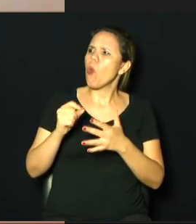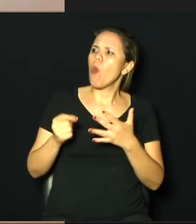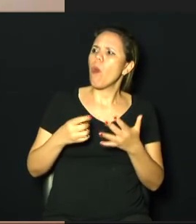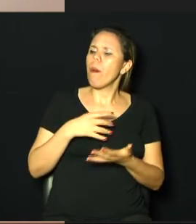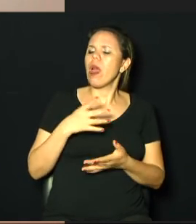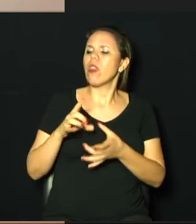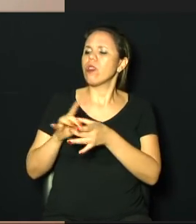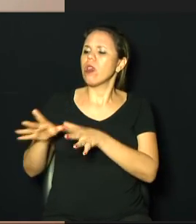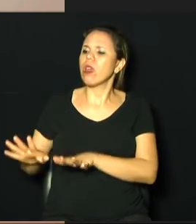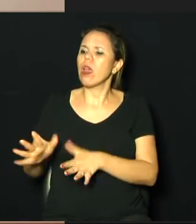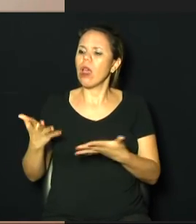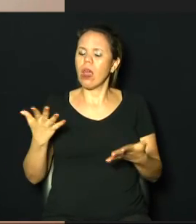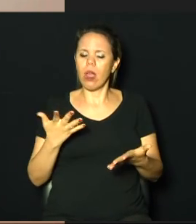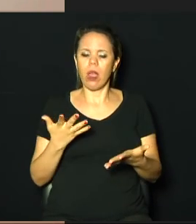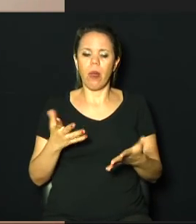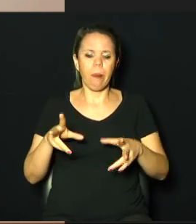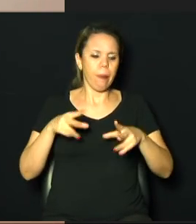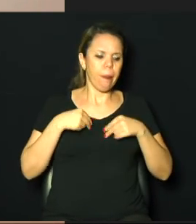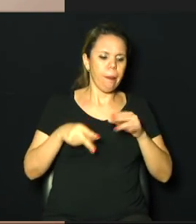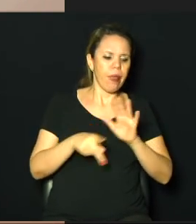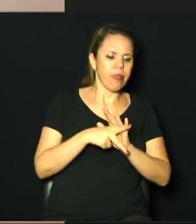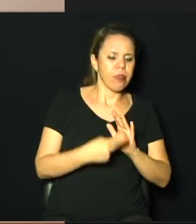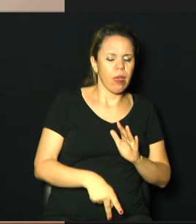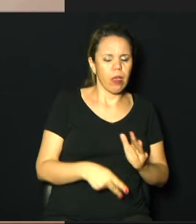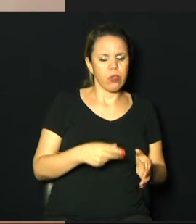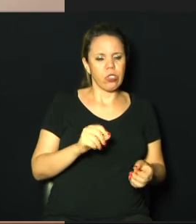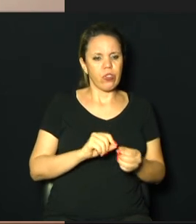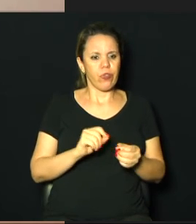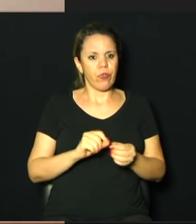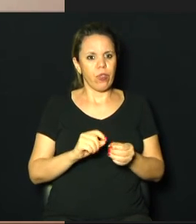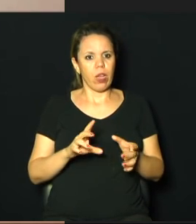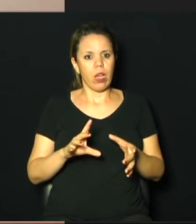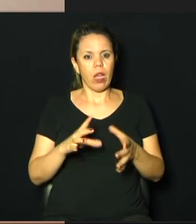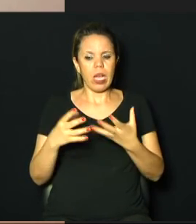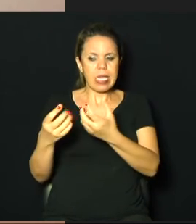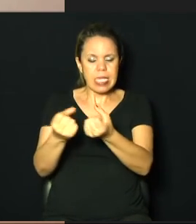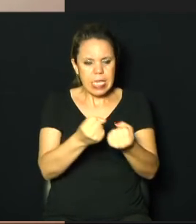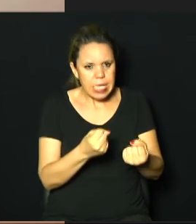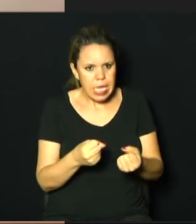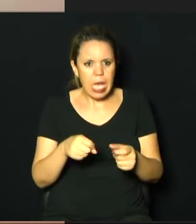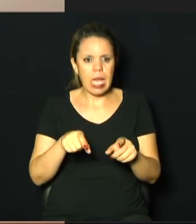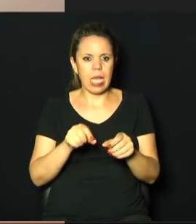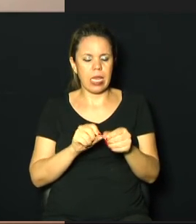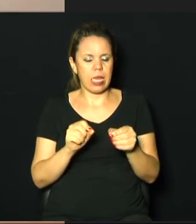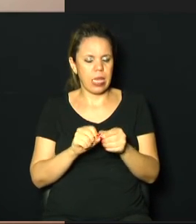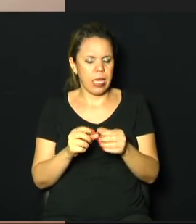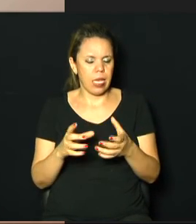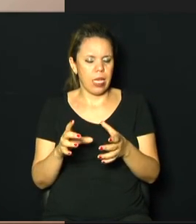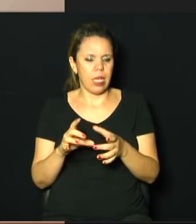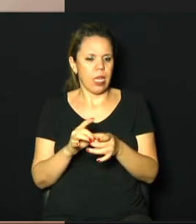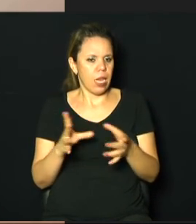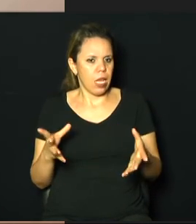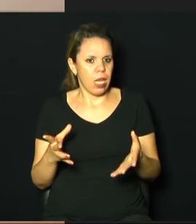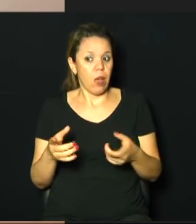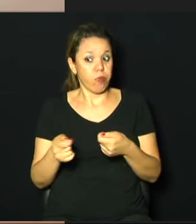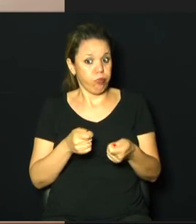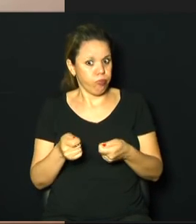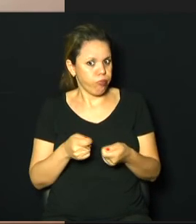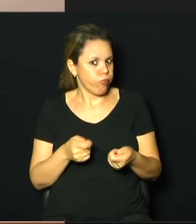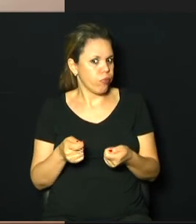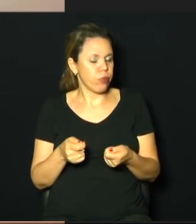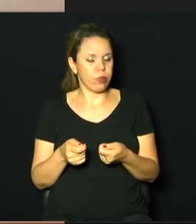o que de fato, o que me pertence de fato, e se jogar no sentido, né, de